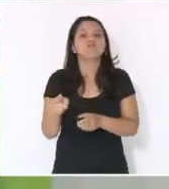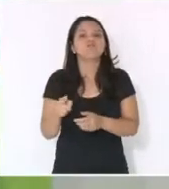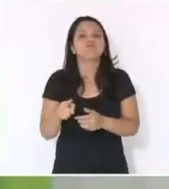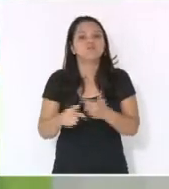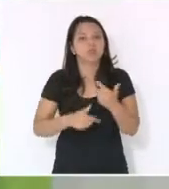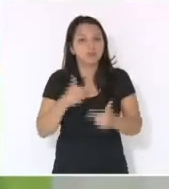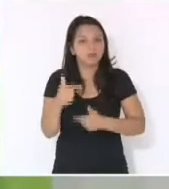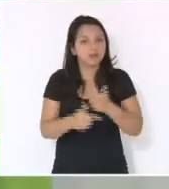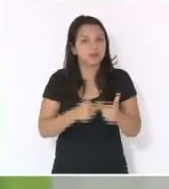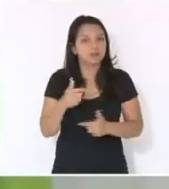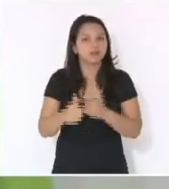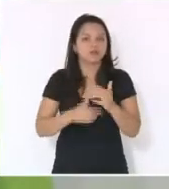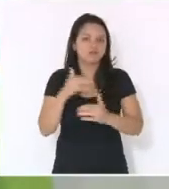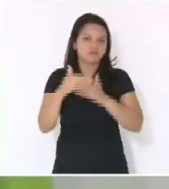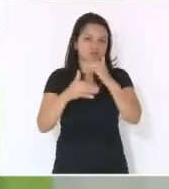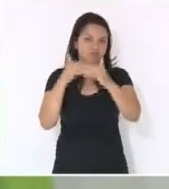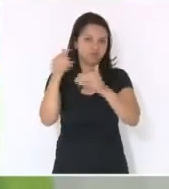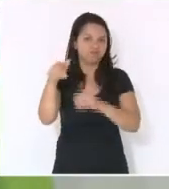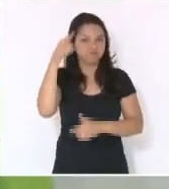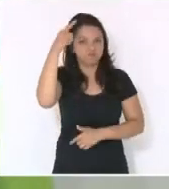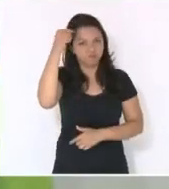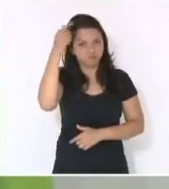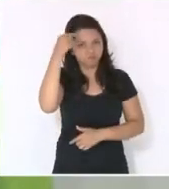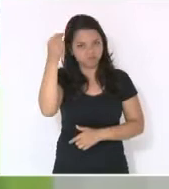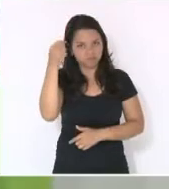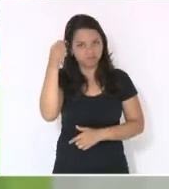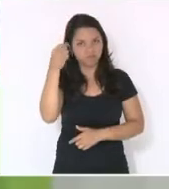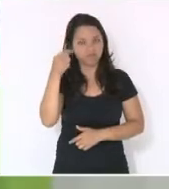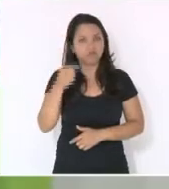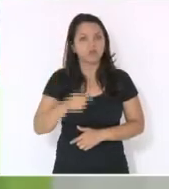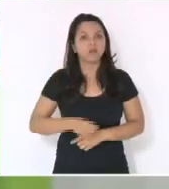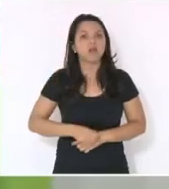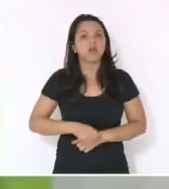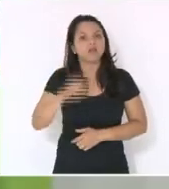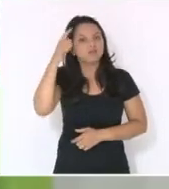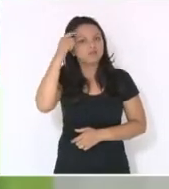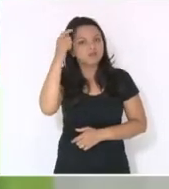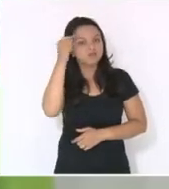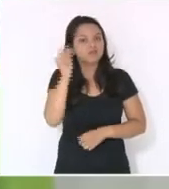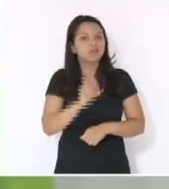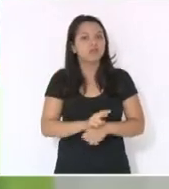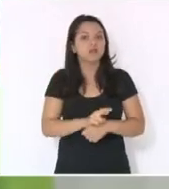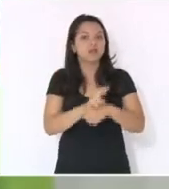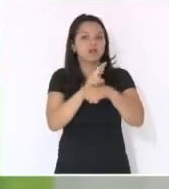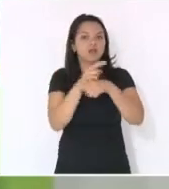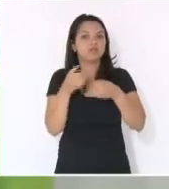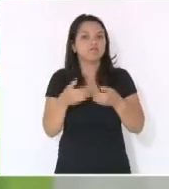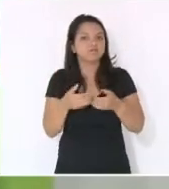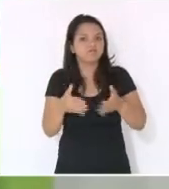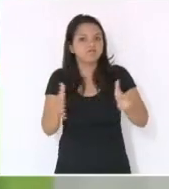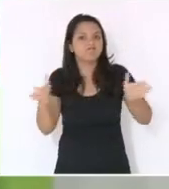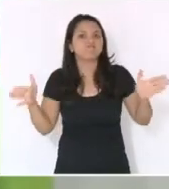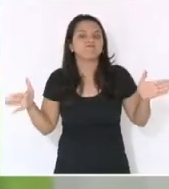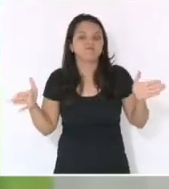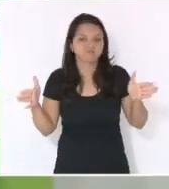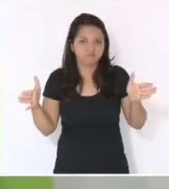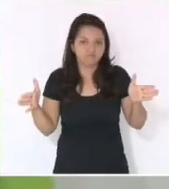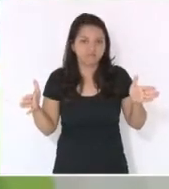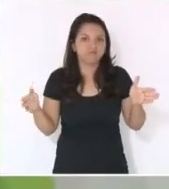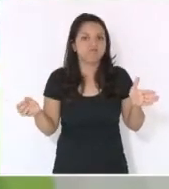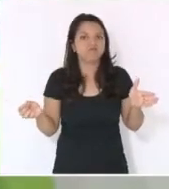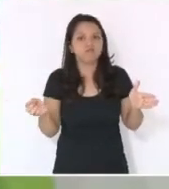naquela universidade. Uma universidade representa a abertura de novos horizontes